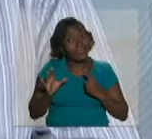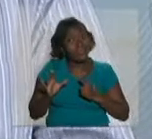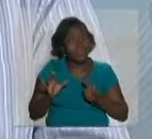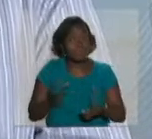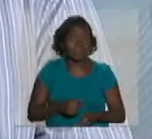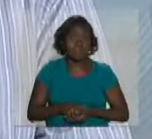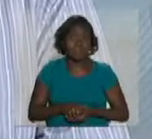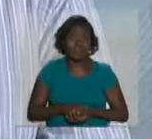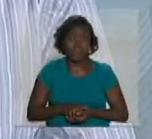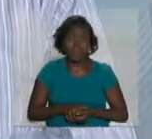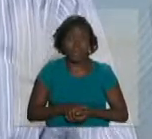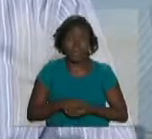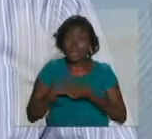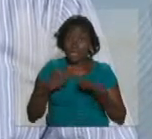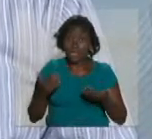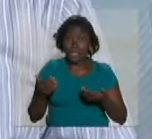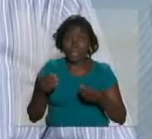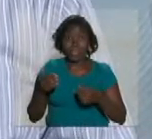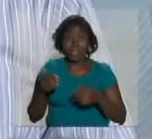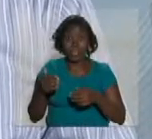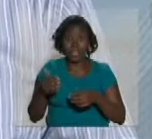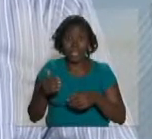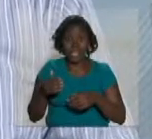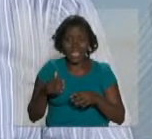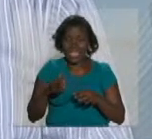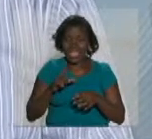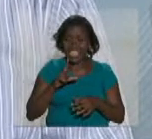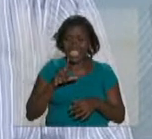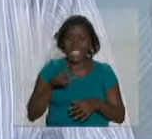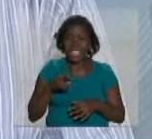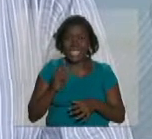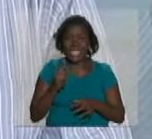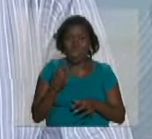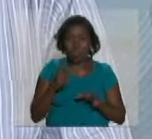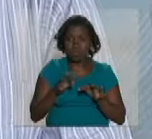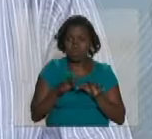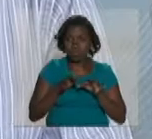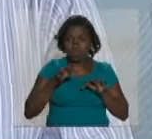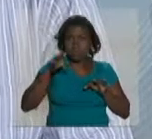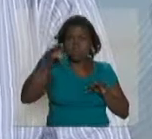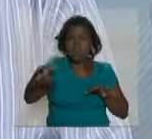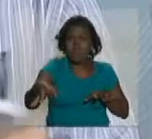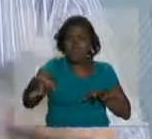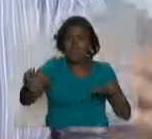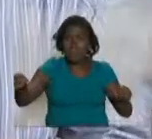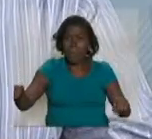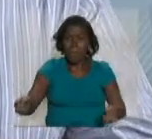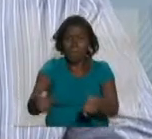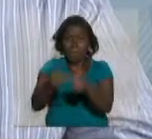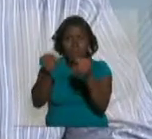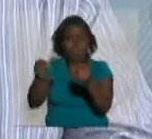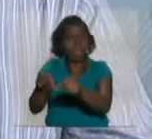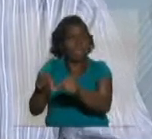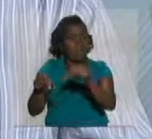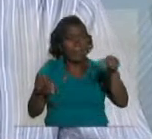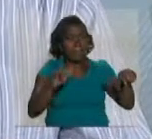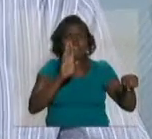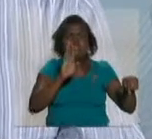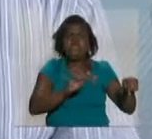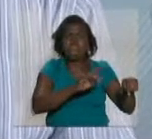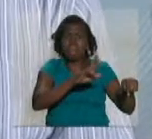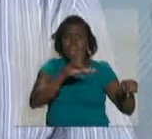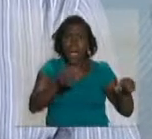Então, esticou-se a linha 1, né? Foi lá para a linha 2 na Pavuna, agora está indo em direção à Barra da